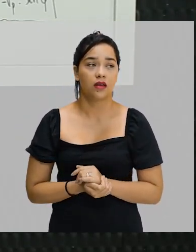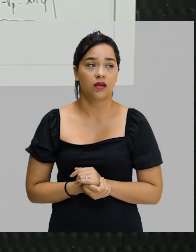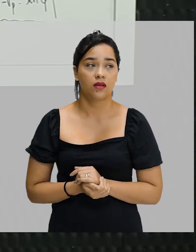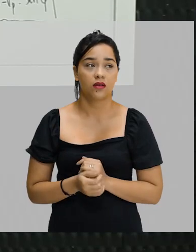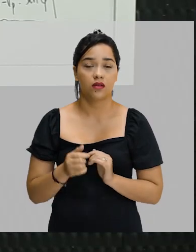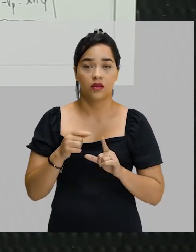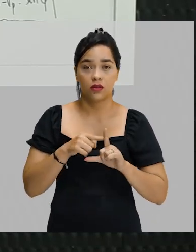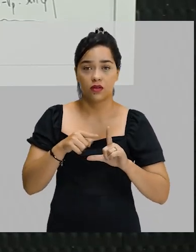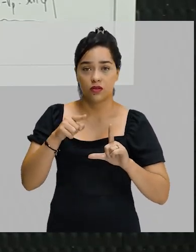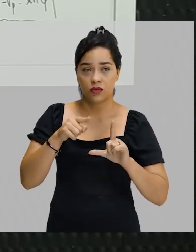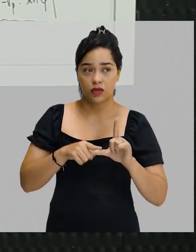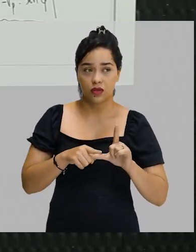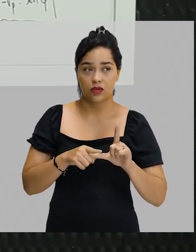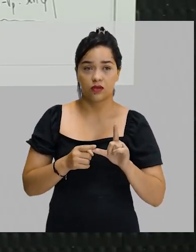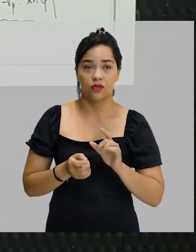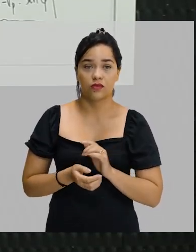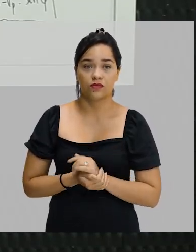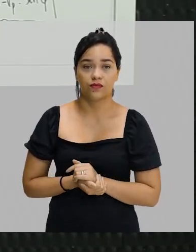do ângulo. Tá ok?